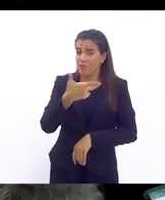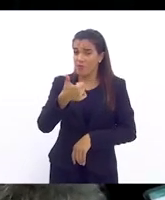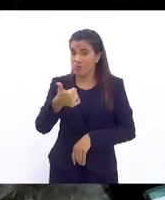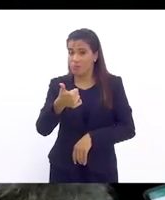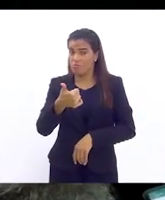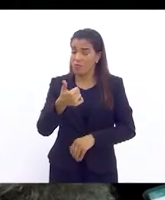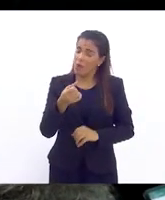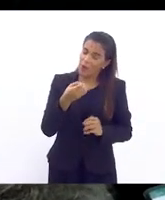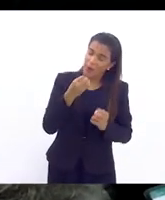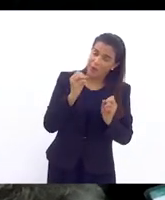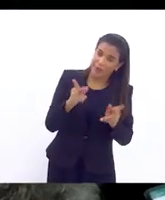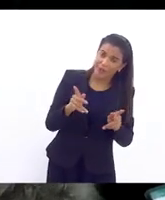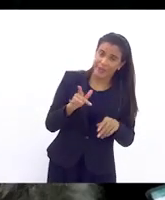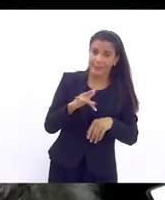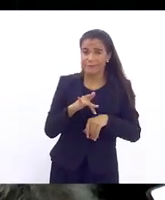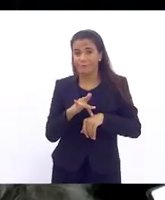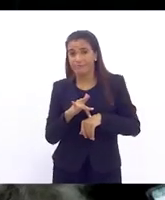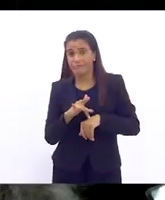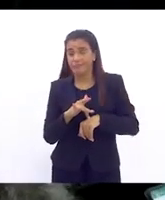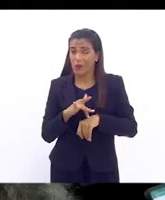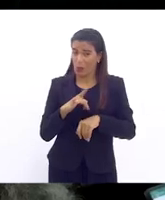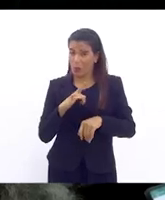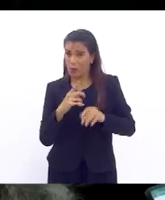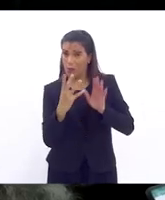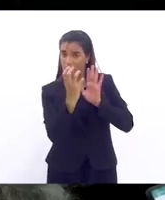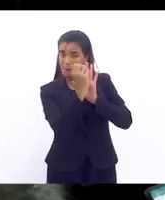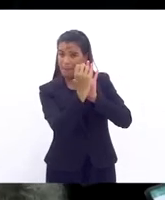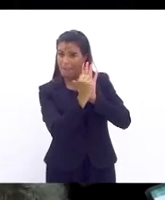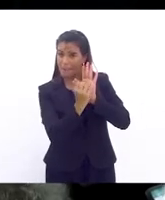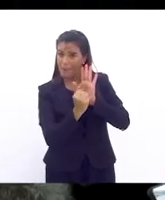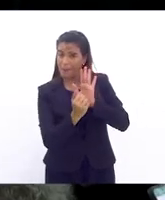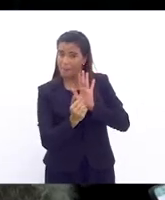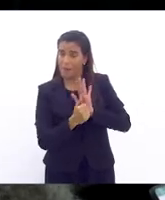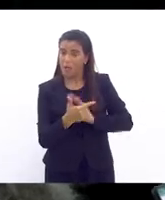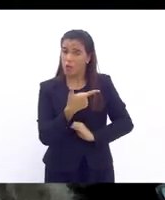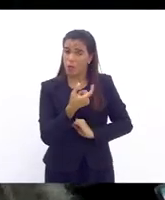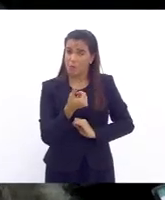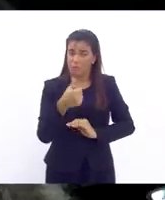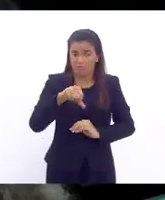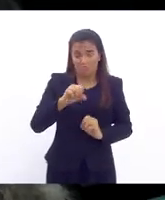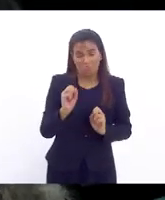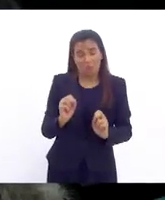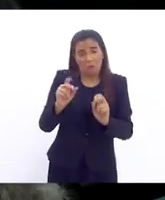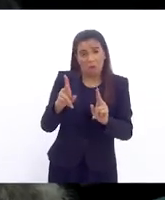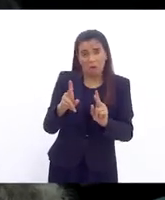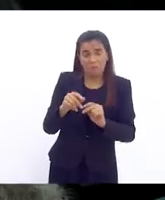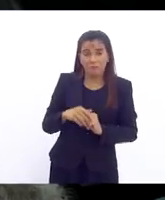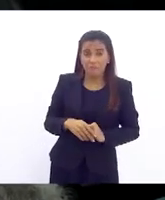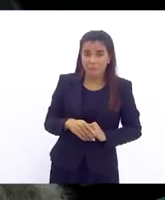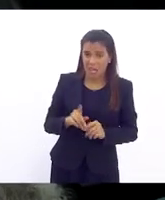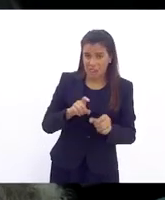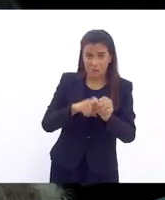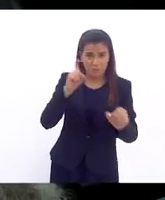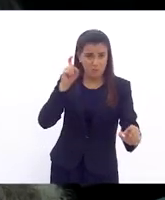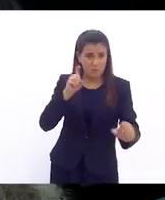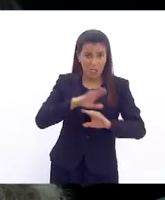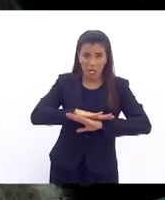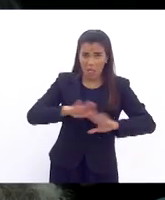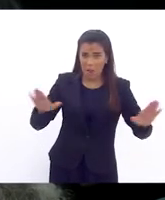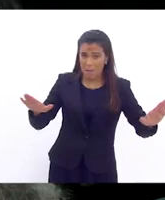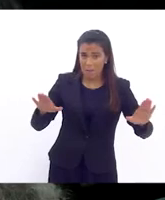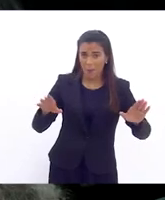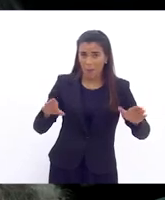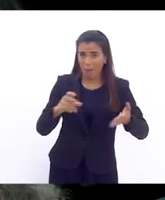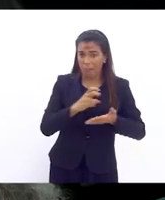bem Hoje tem registros aqui de final de 19 Mas enfim essa desvinculação acabou né sendo um